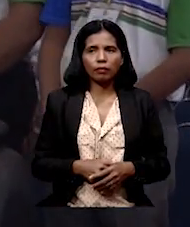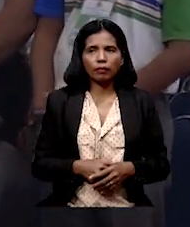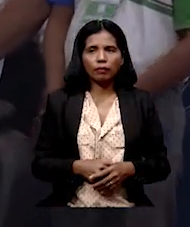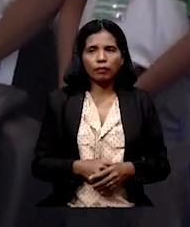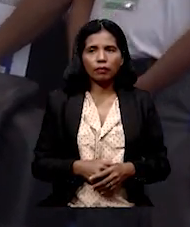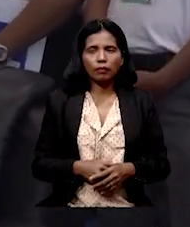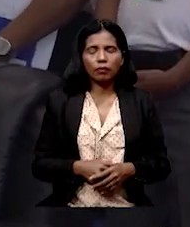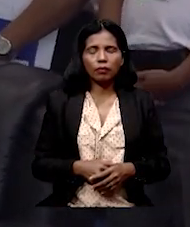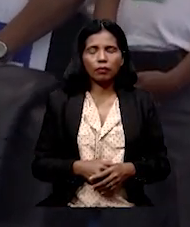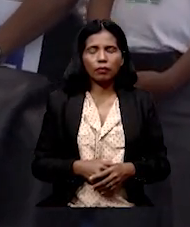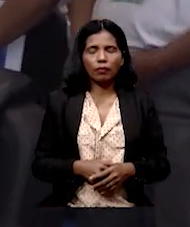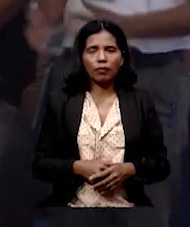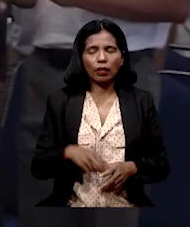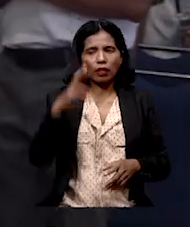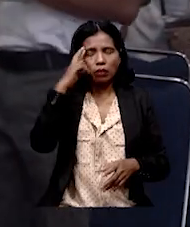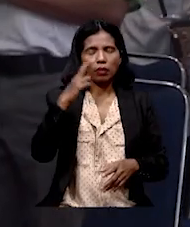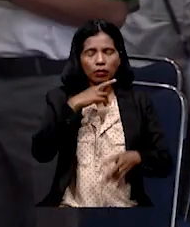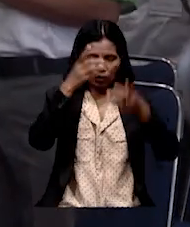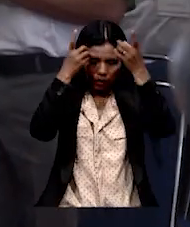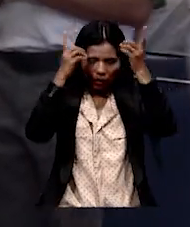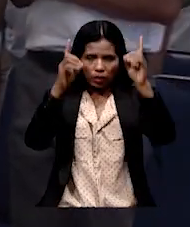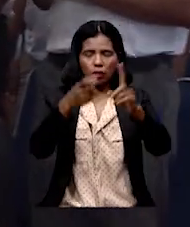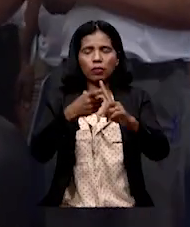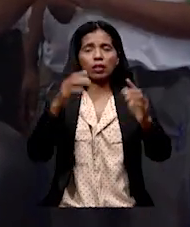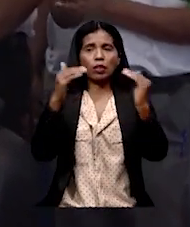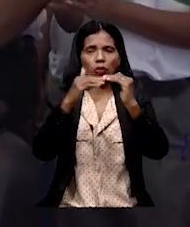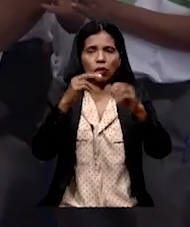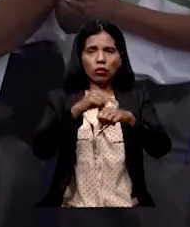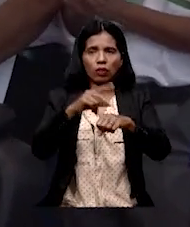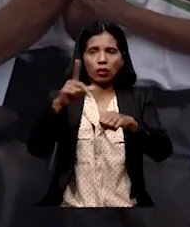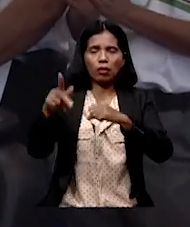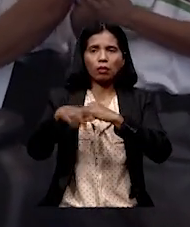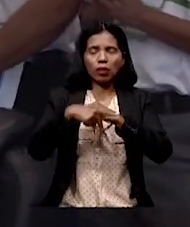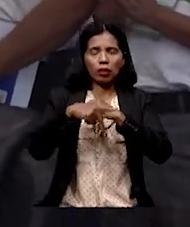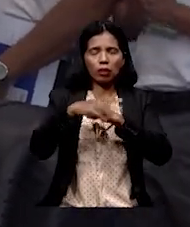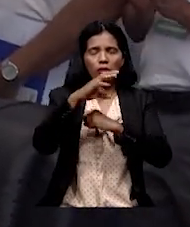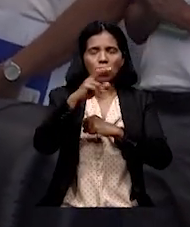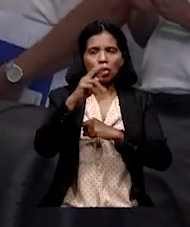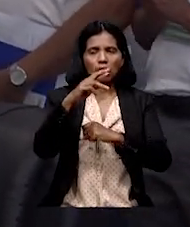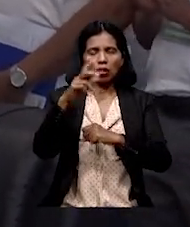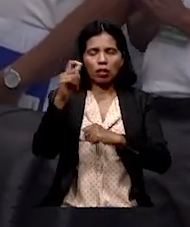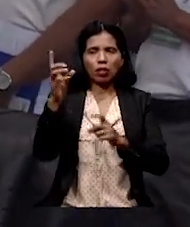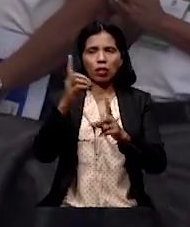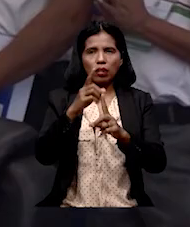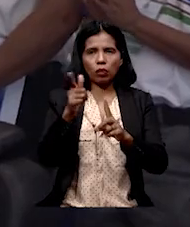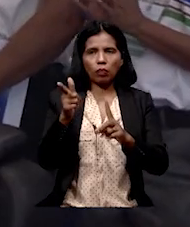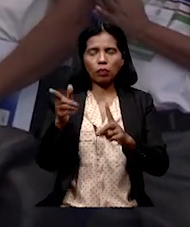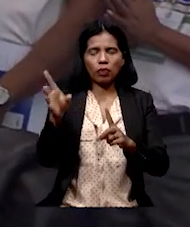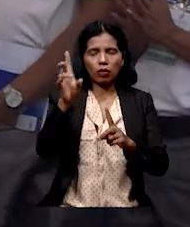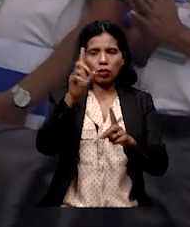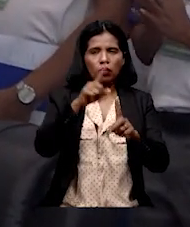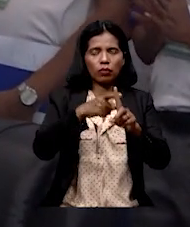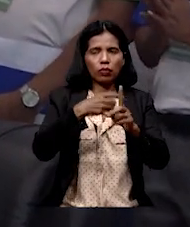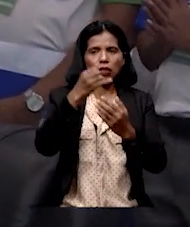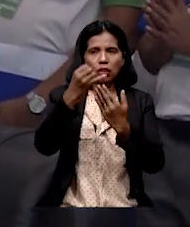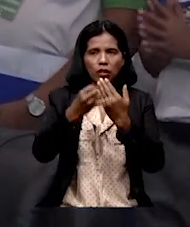Ramos Horta na candidatura decide le Rússia Conferência Nacional Partido CNRT e a loro no ano recém-hito Fulan Janeiro,